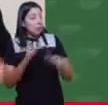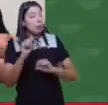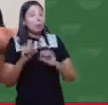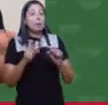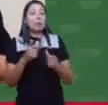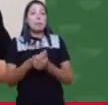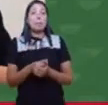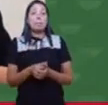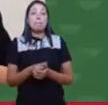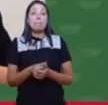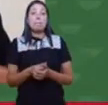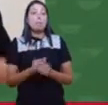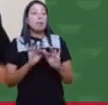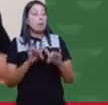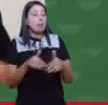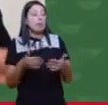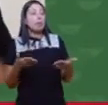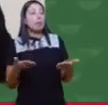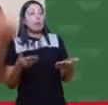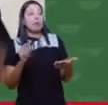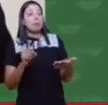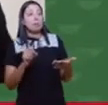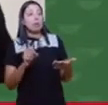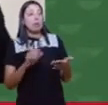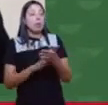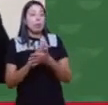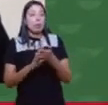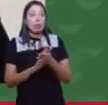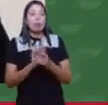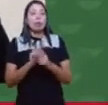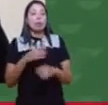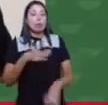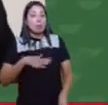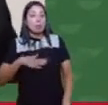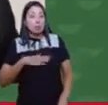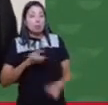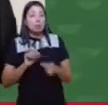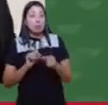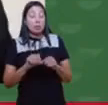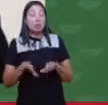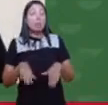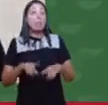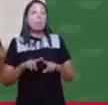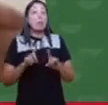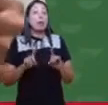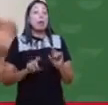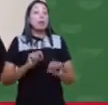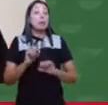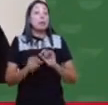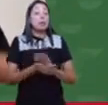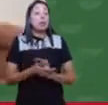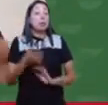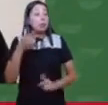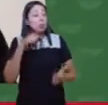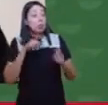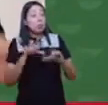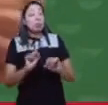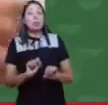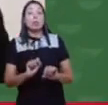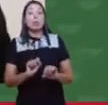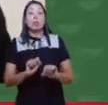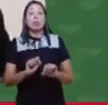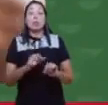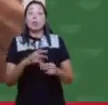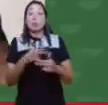trabalho, enfim, que não era aquilo que a gente gostaria de estar fazendo. Entretanto, ganhou